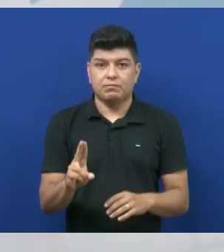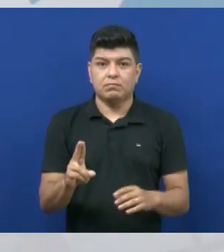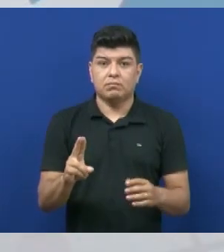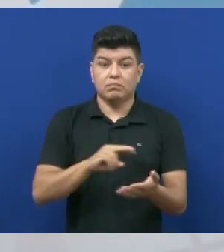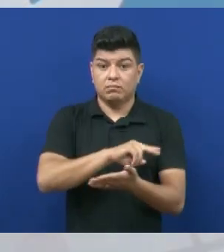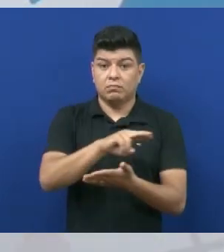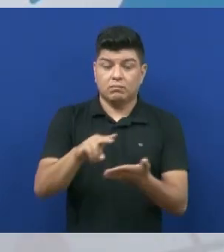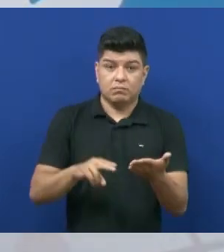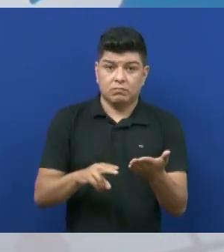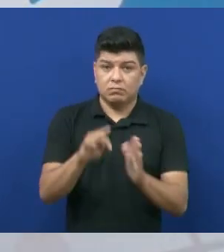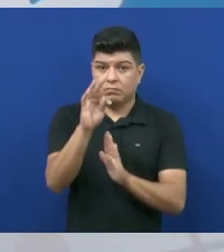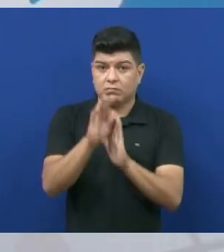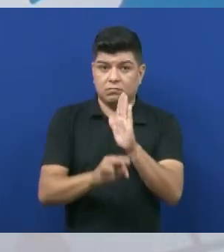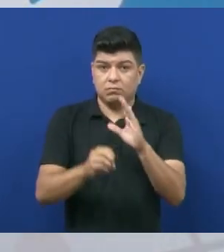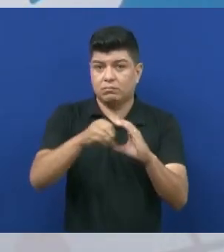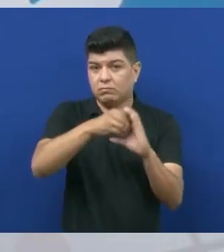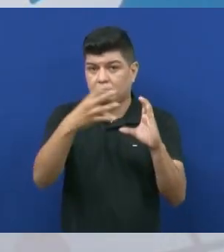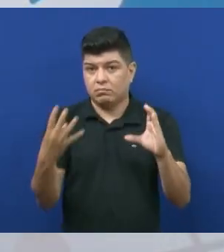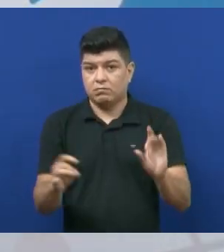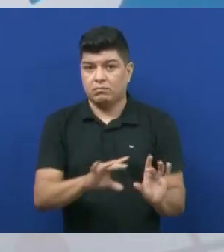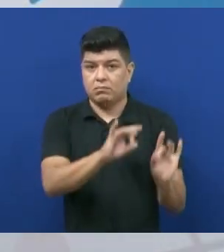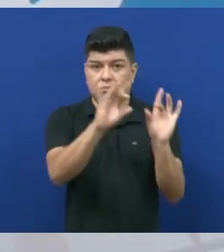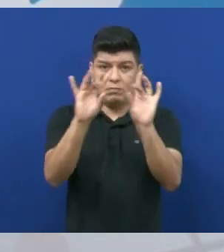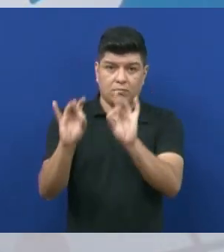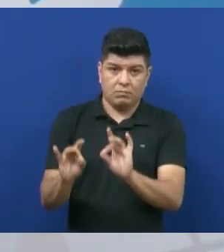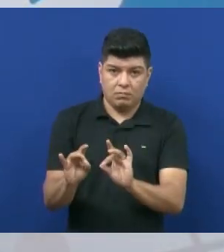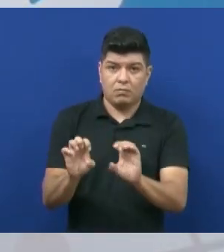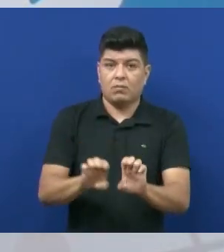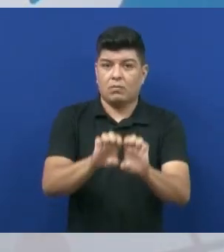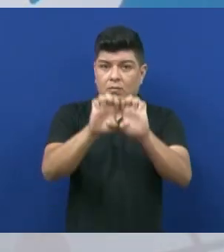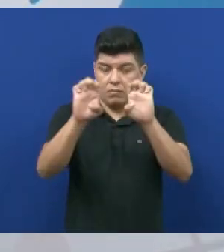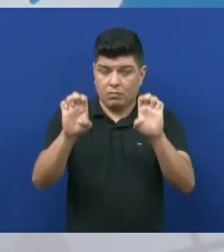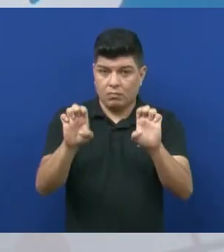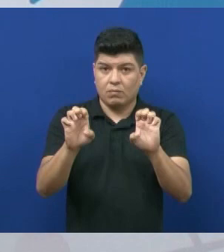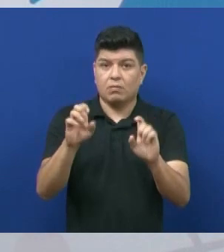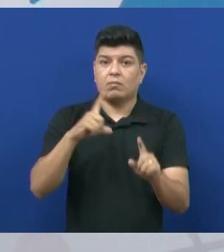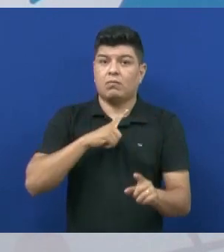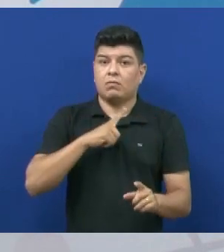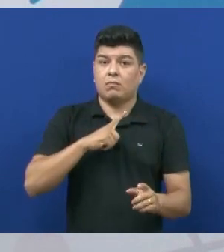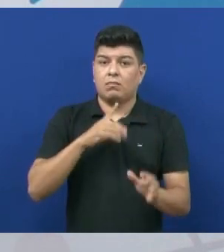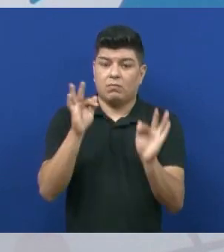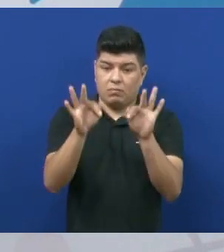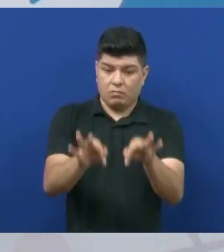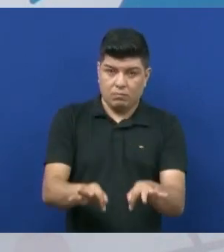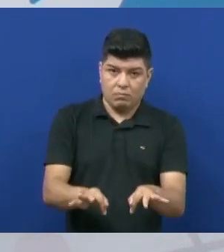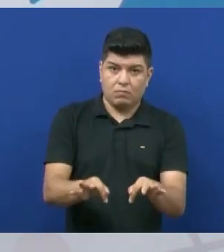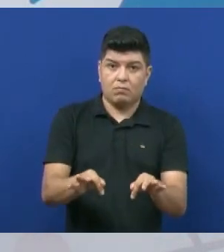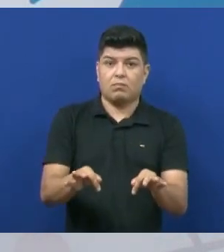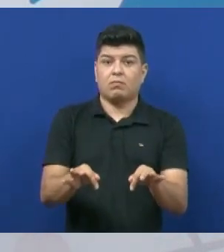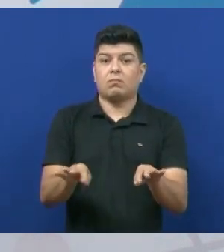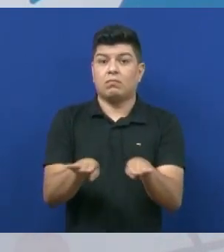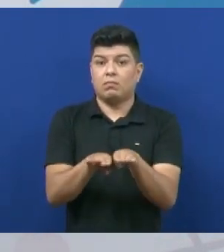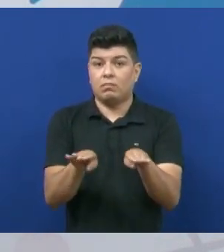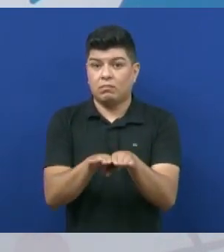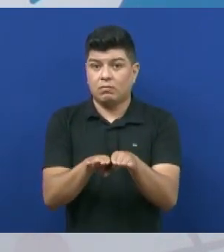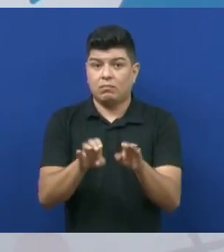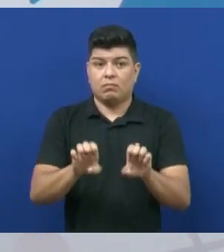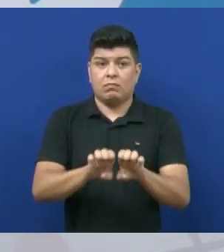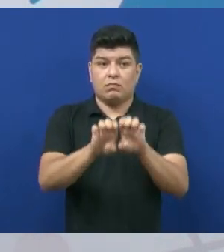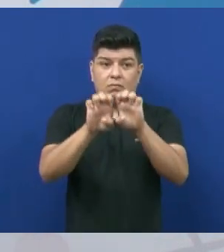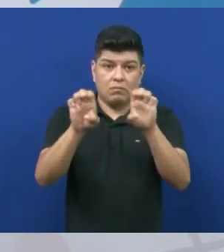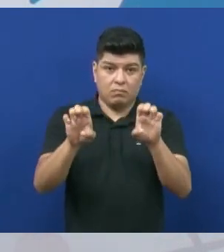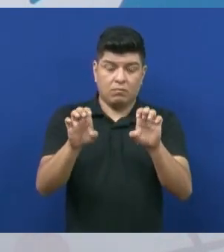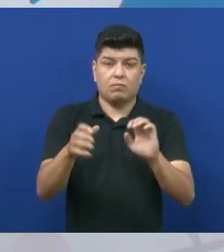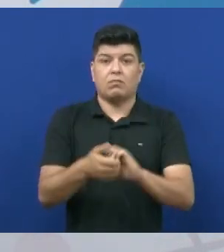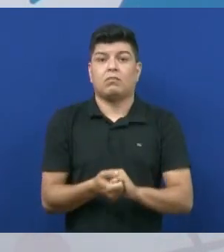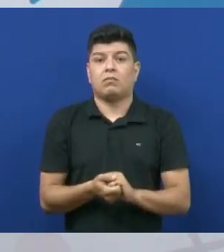tipos textuais se caracterizam especificamente por sua estrutura. Ele possui uma finalidade e tem, portanto, uma estrutura